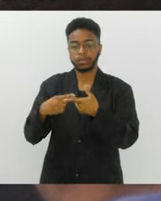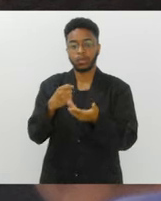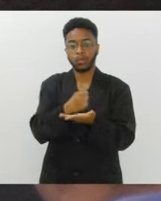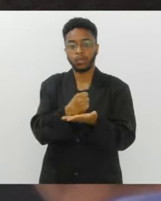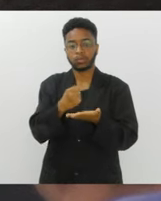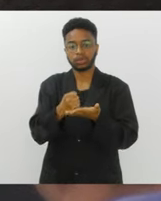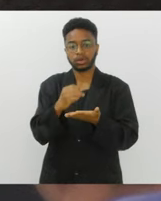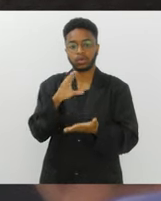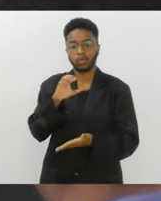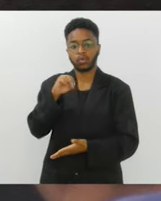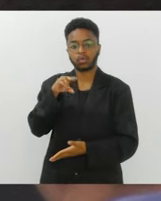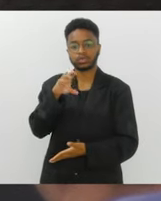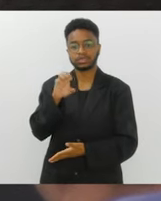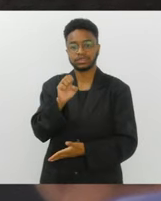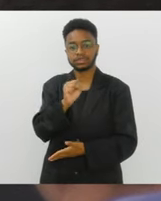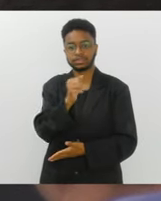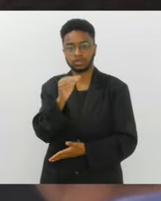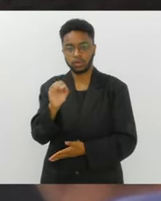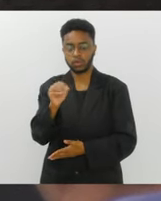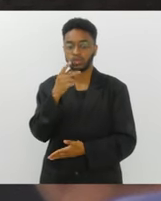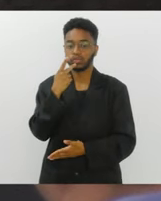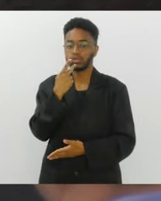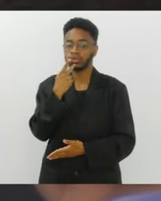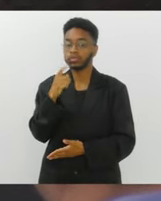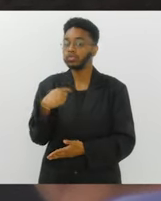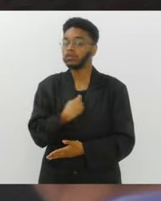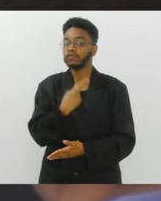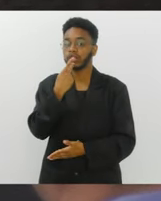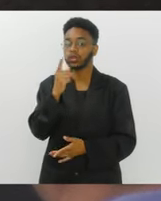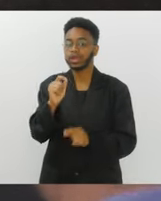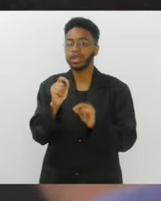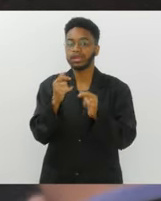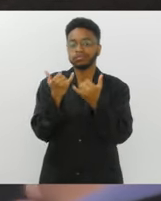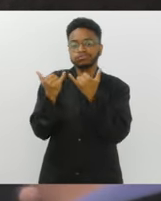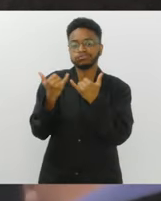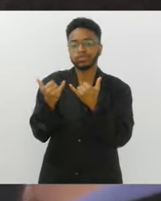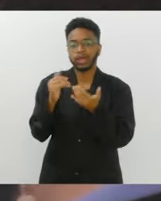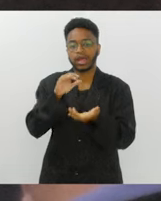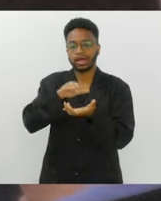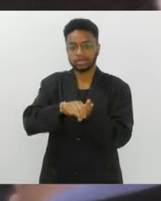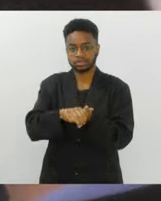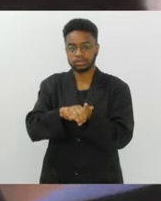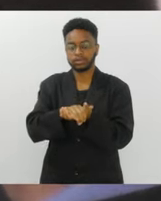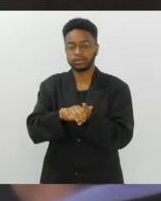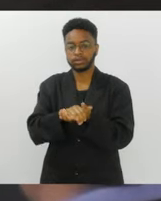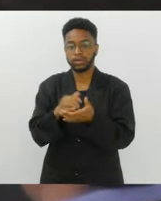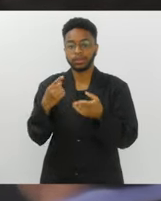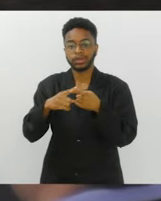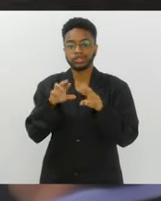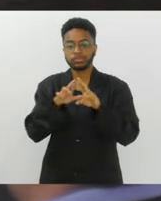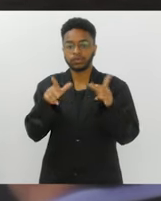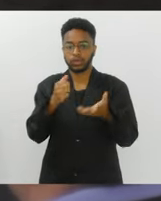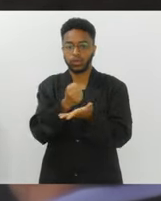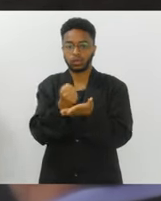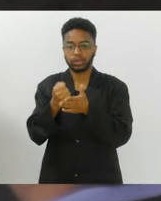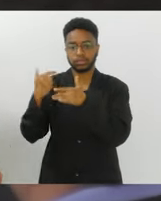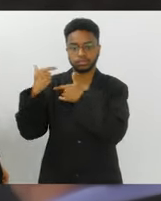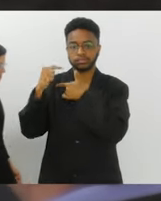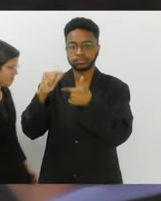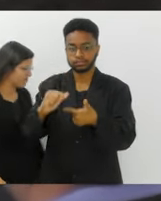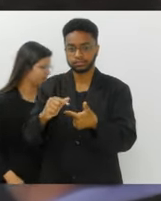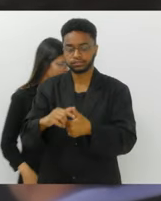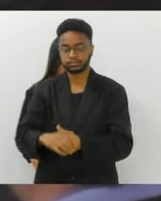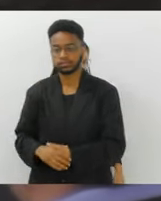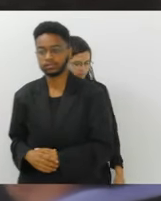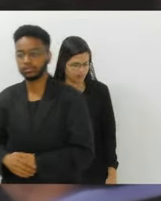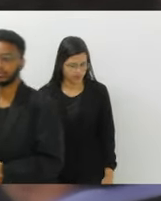concessão, a gente costuma dizer que é um casamento, né? Diferentemente de um contrato tradicional,